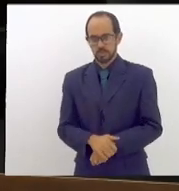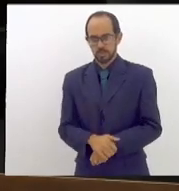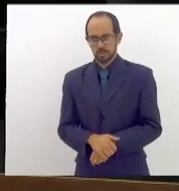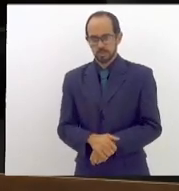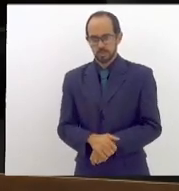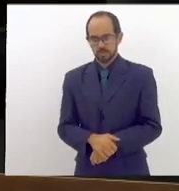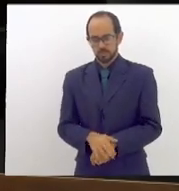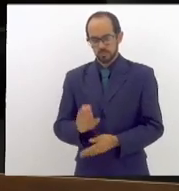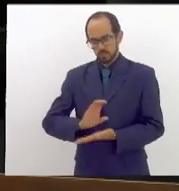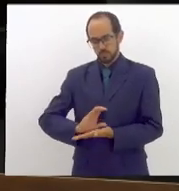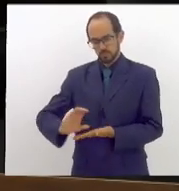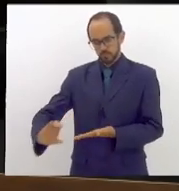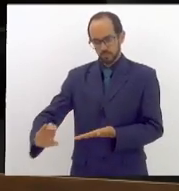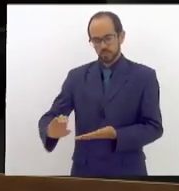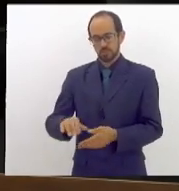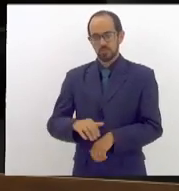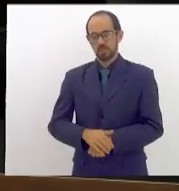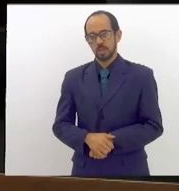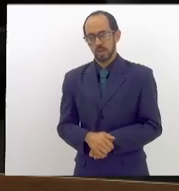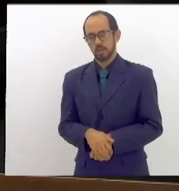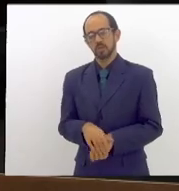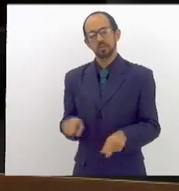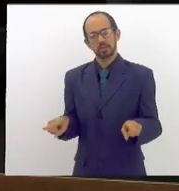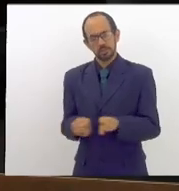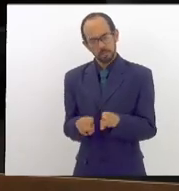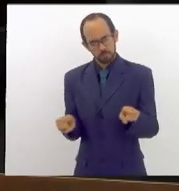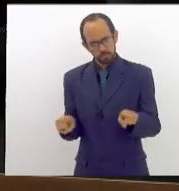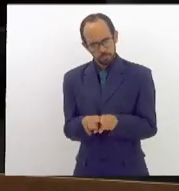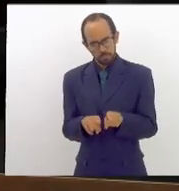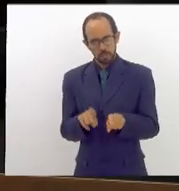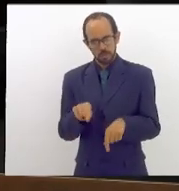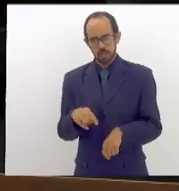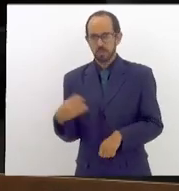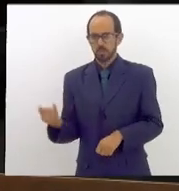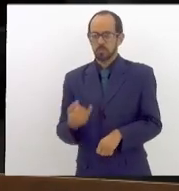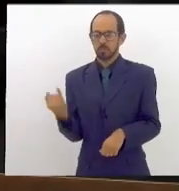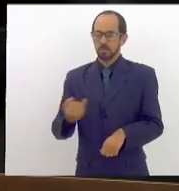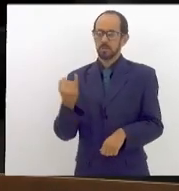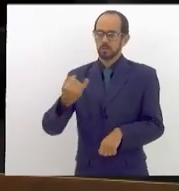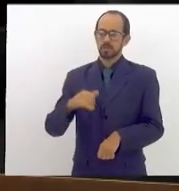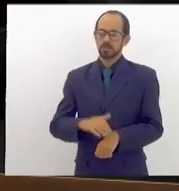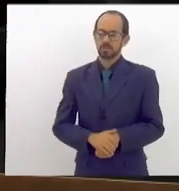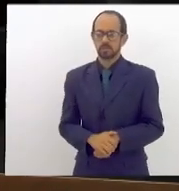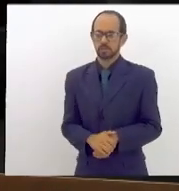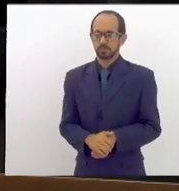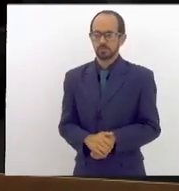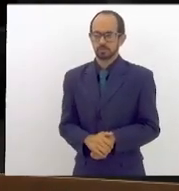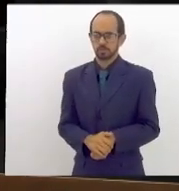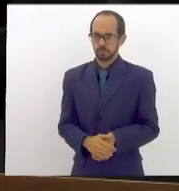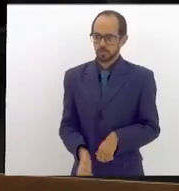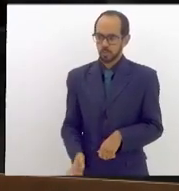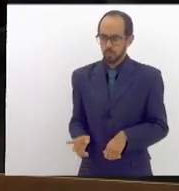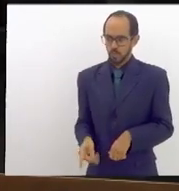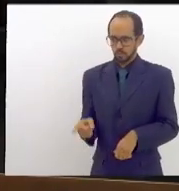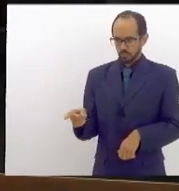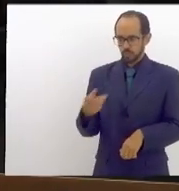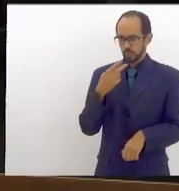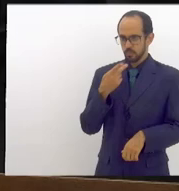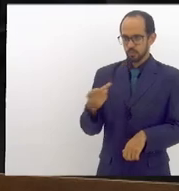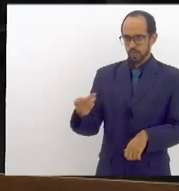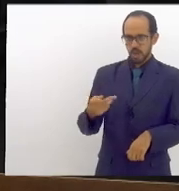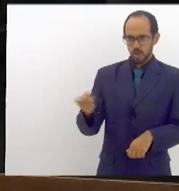e orçamentária foi importantíssima tanto é que hoje o Senhor anunciou que